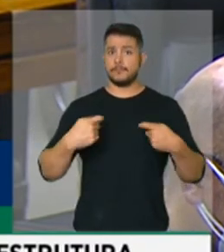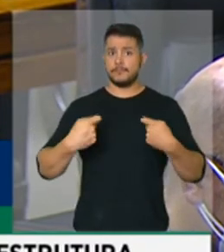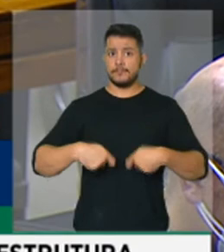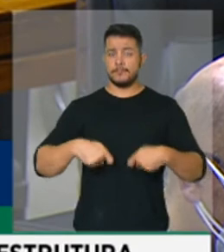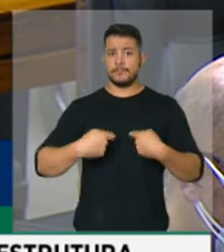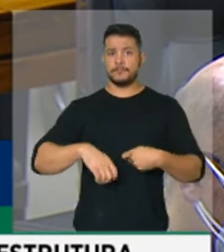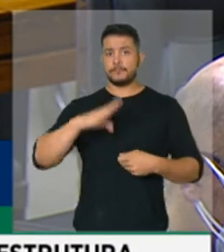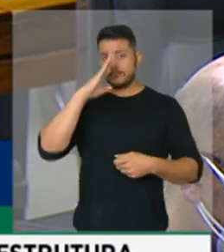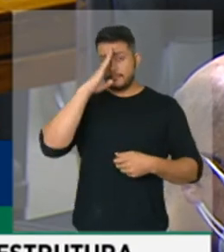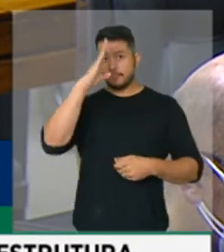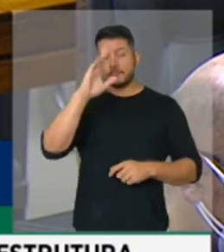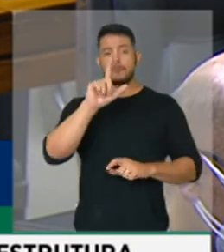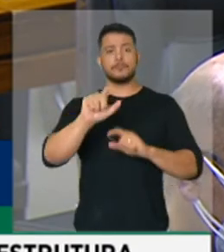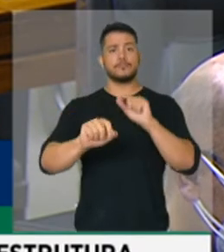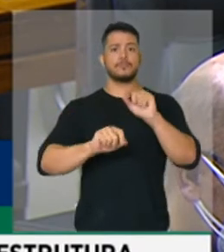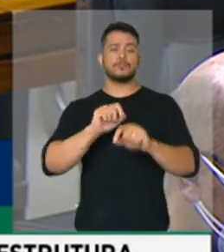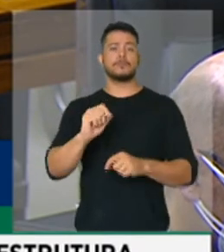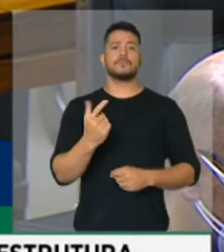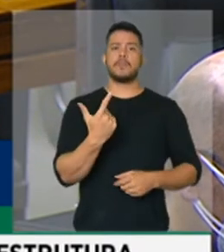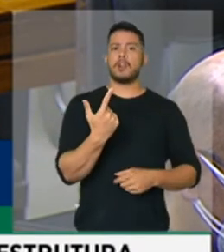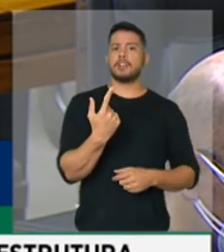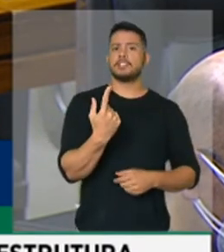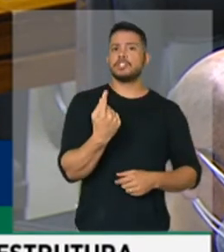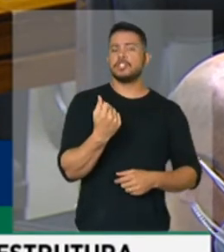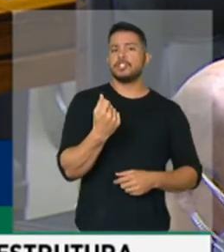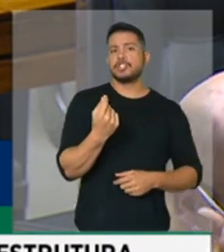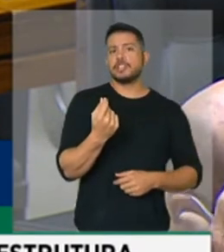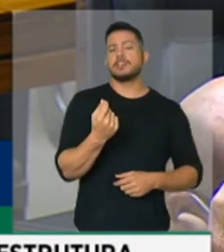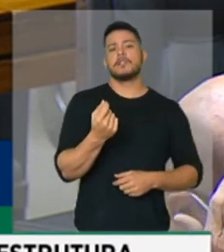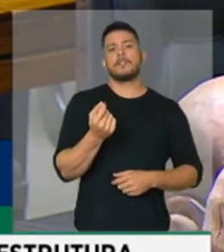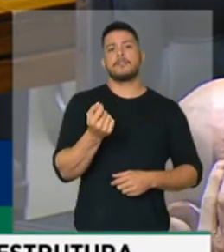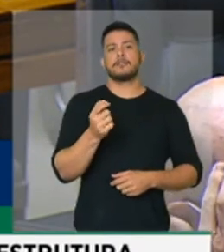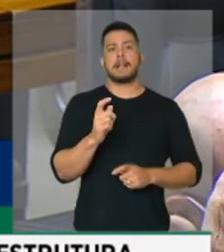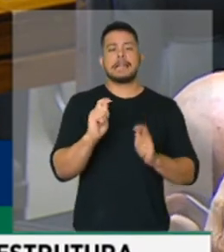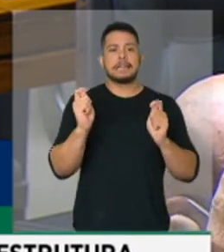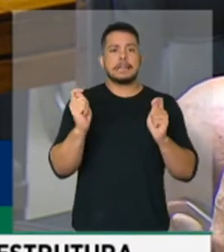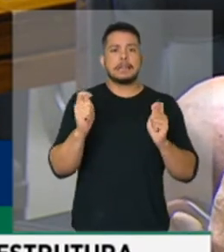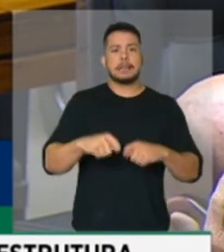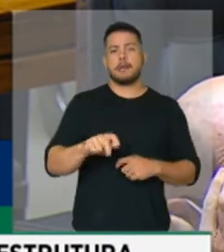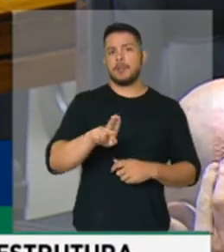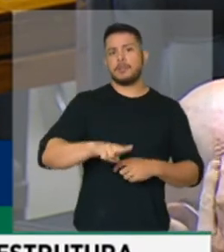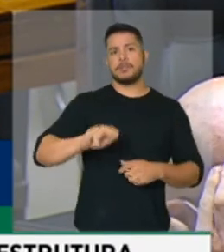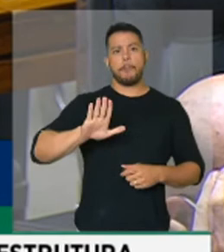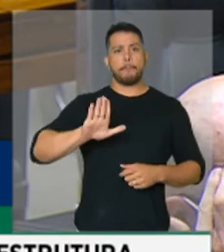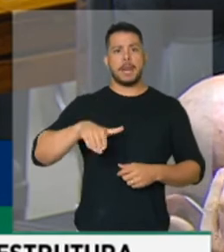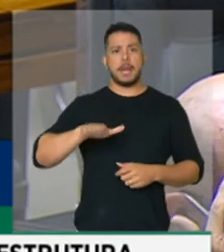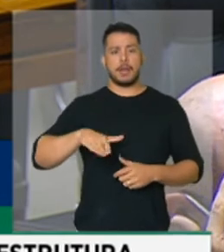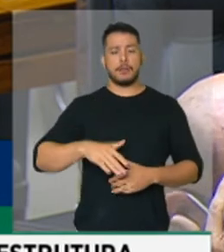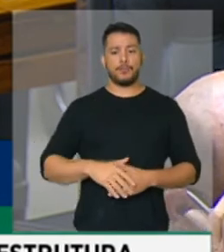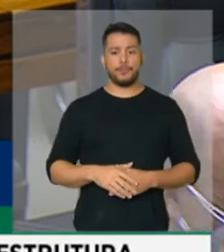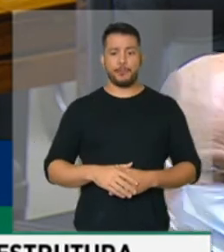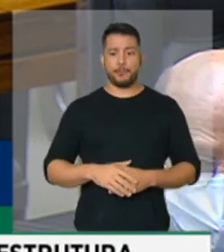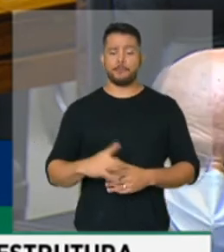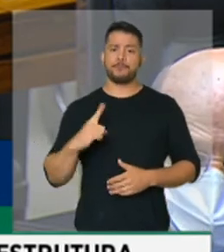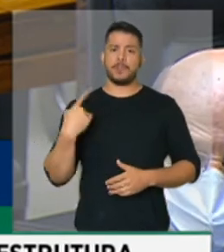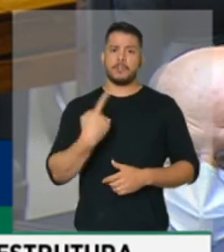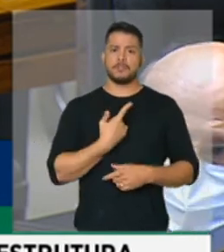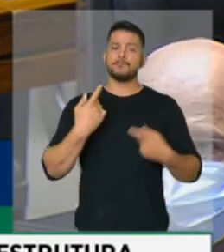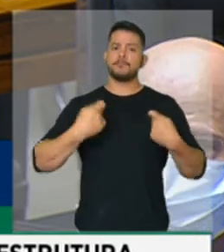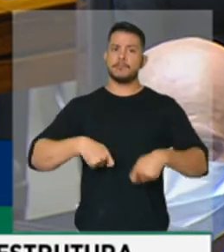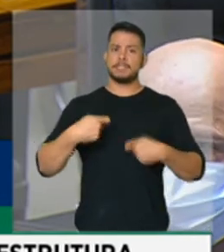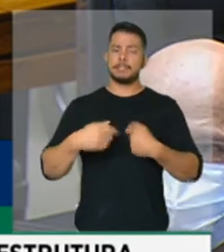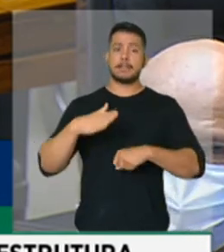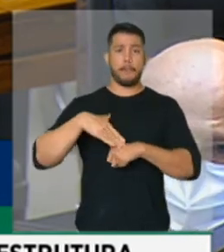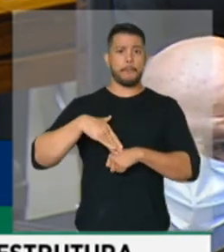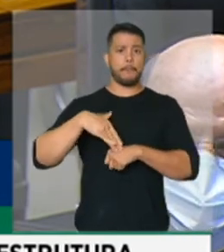dinheiro barato. Nós precisamos alavancar o investimento no Brasil para gerar emprego,